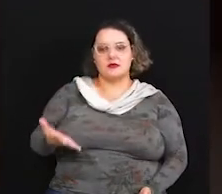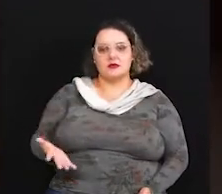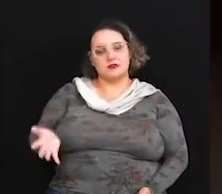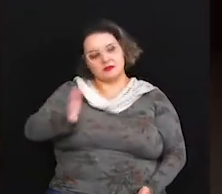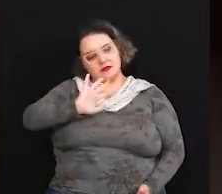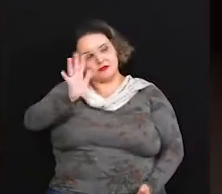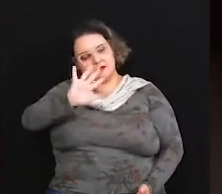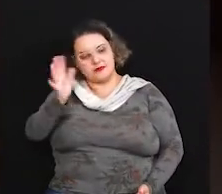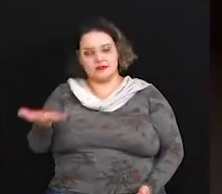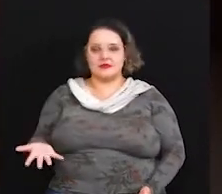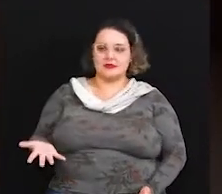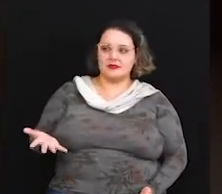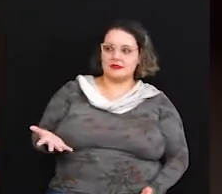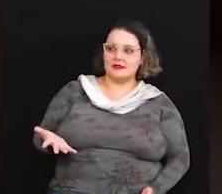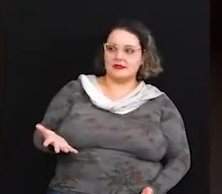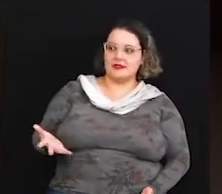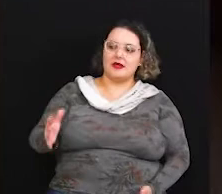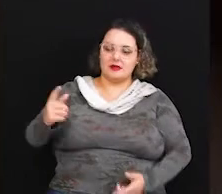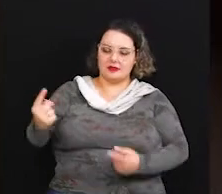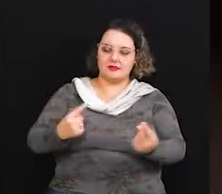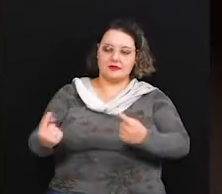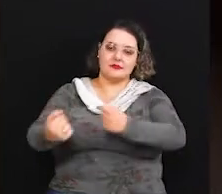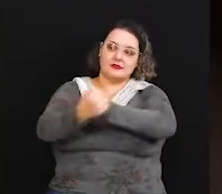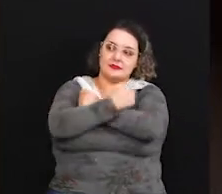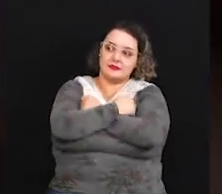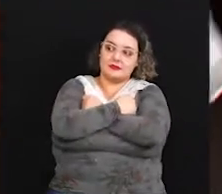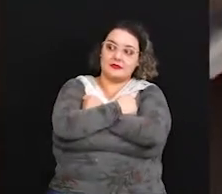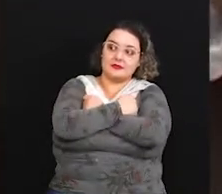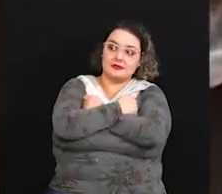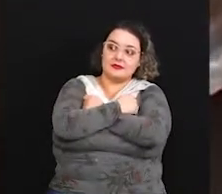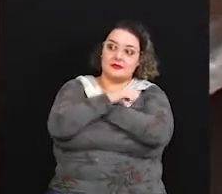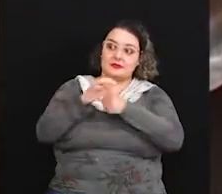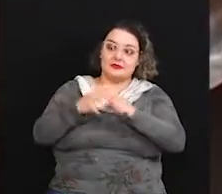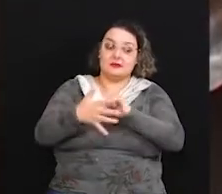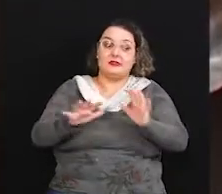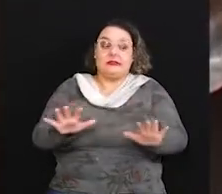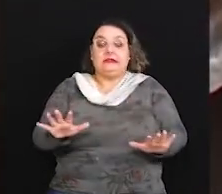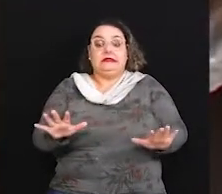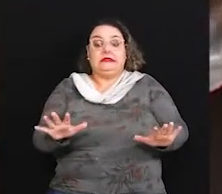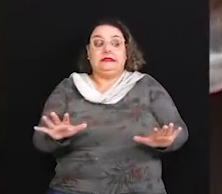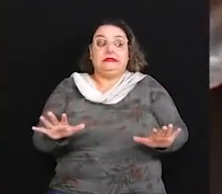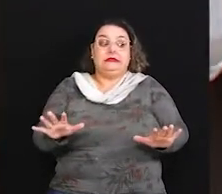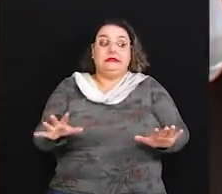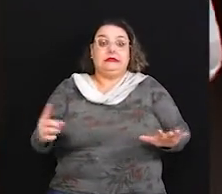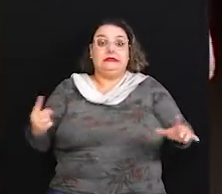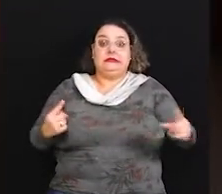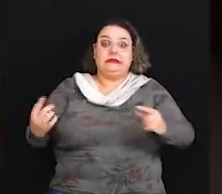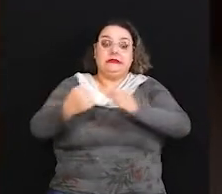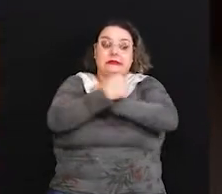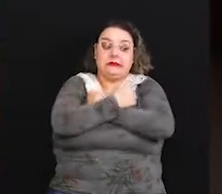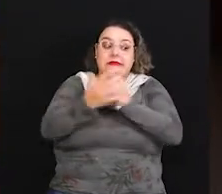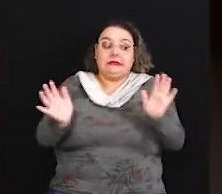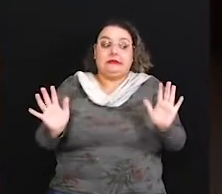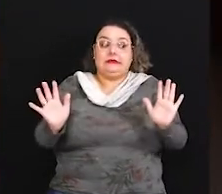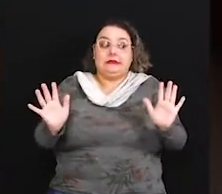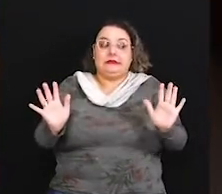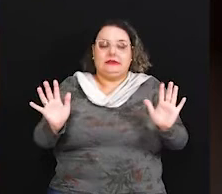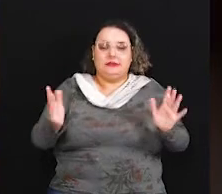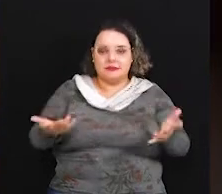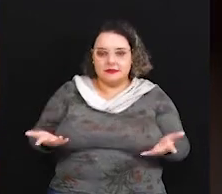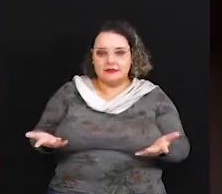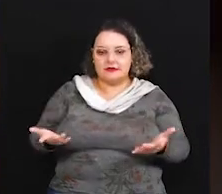conhecem, dão um tchauzinho, alguns vêm me abraçar. No começo da pandemia eu ficava duro assim, e eles me abraçando. Muito